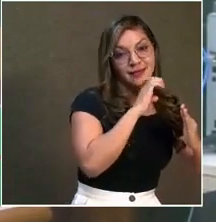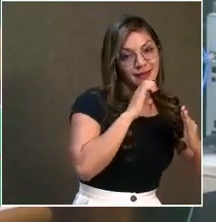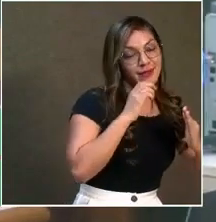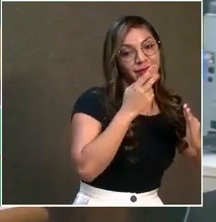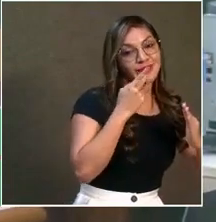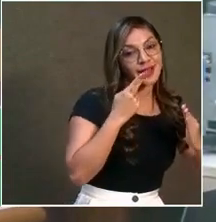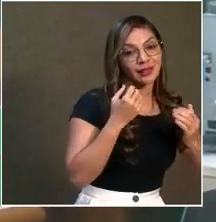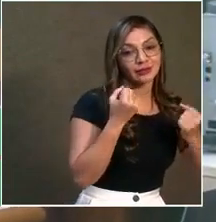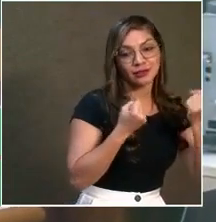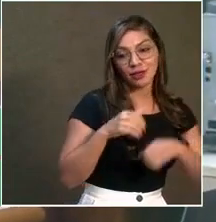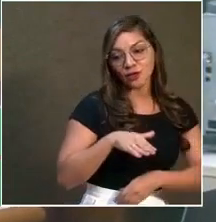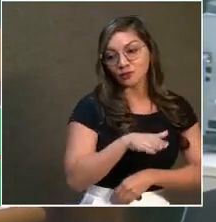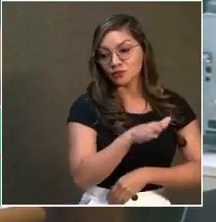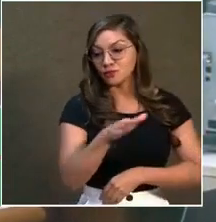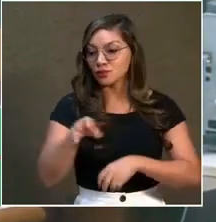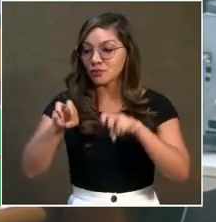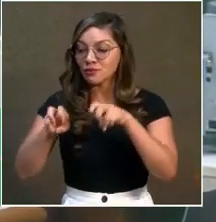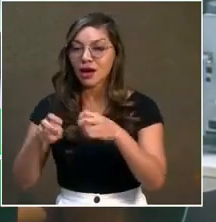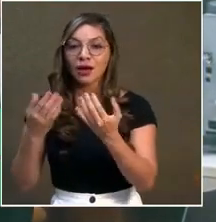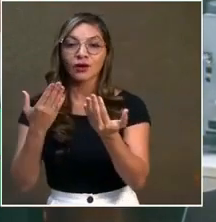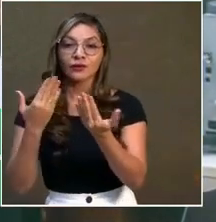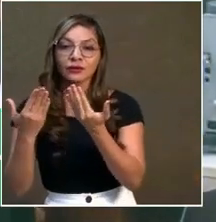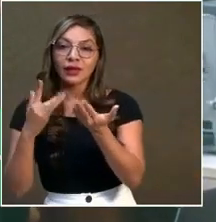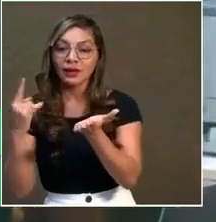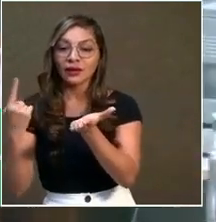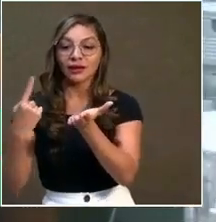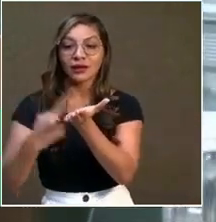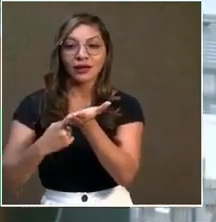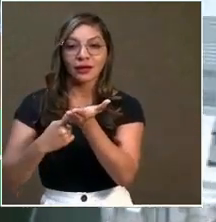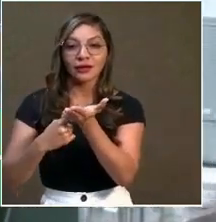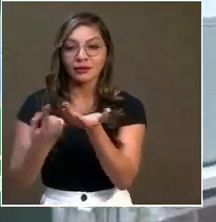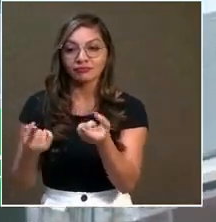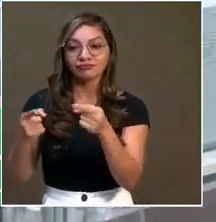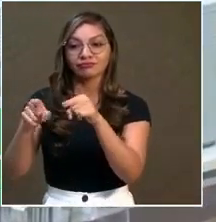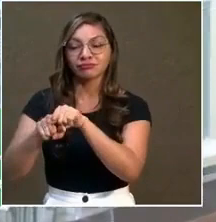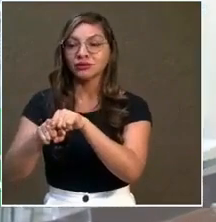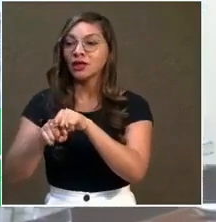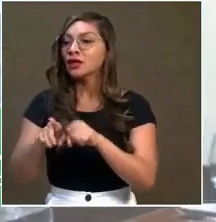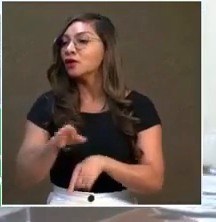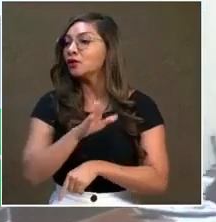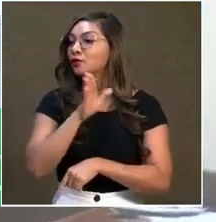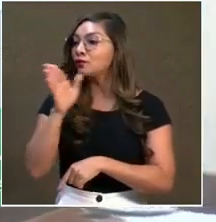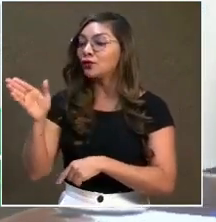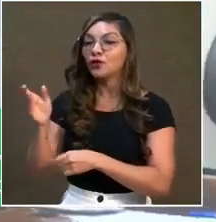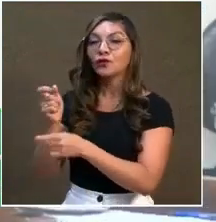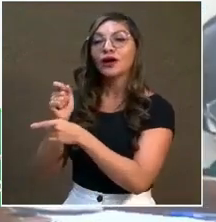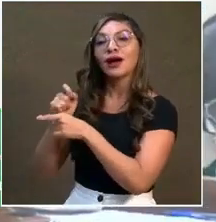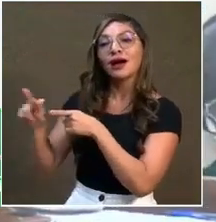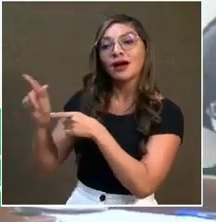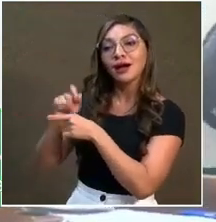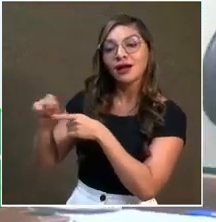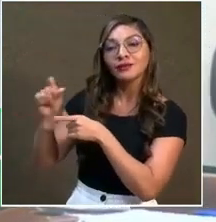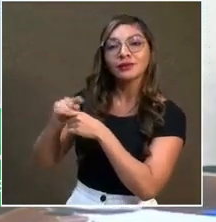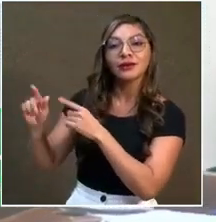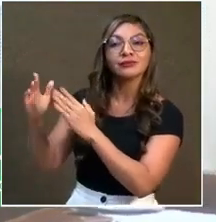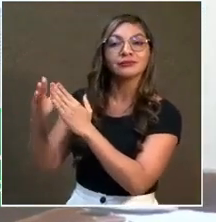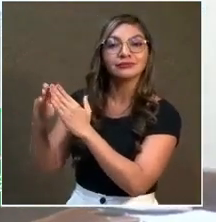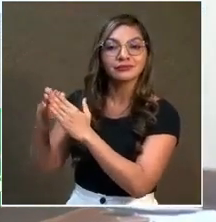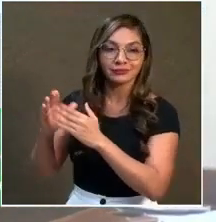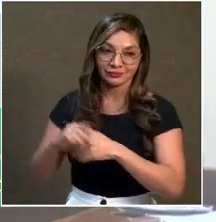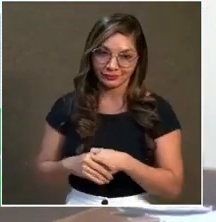e decidiram permanecer no relacionamento. E foram alugar o lugar. Porém, permaneceu o relacionamento... Baixa um pouquinho.